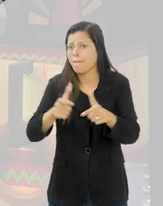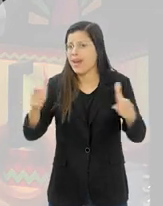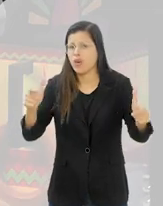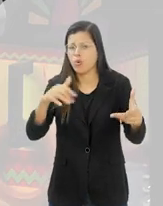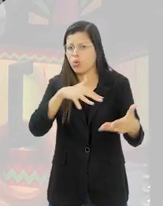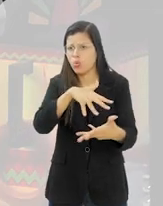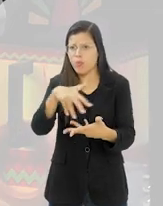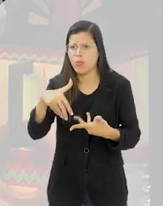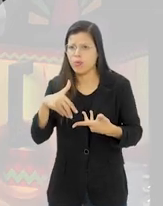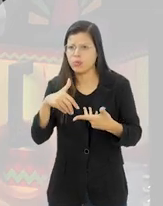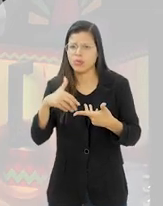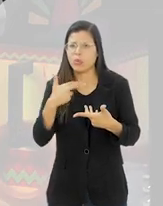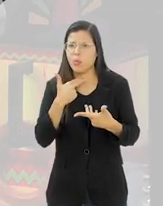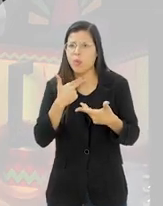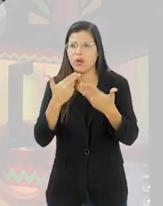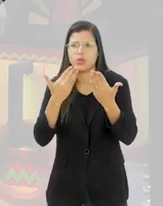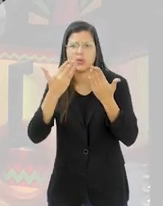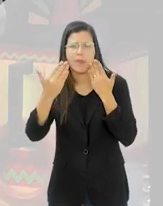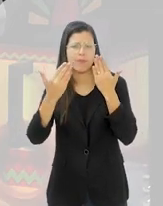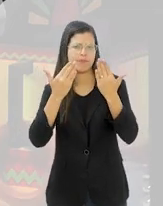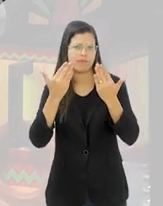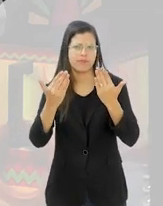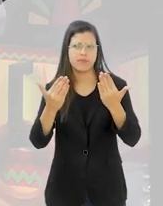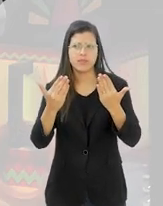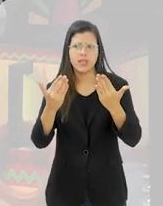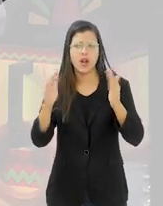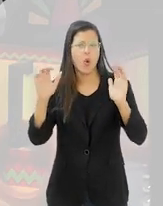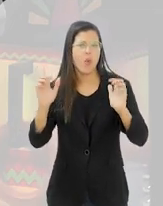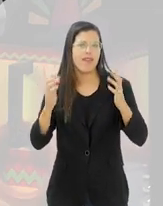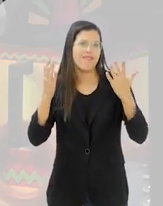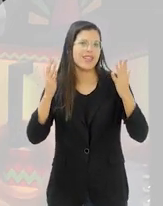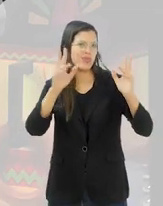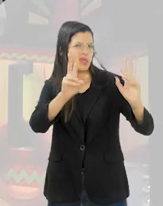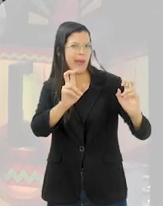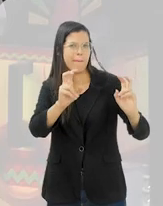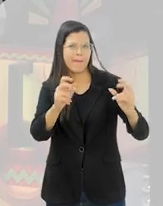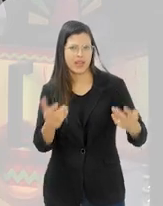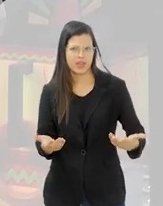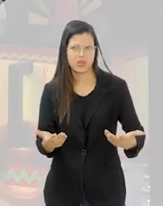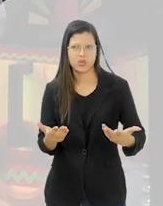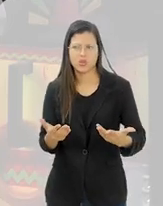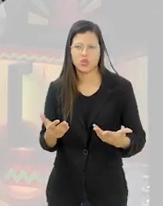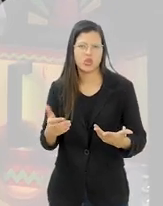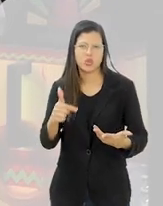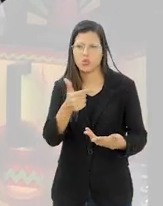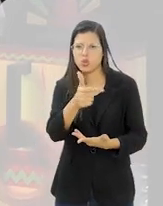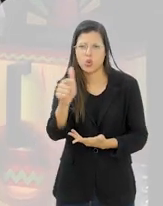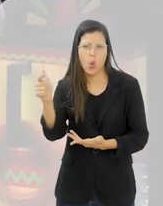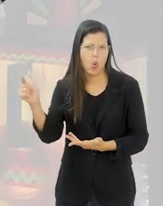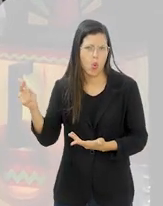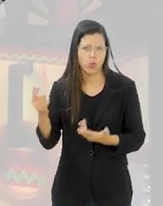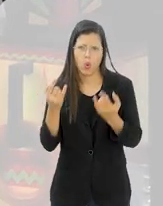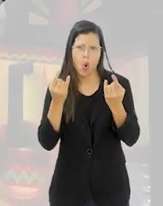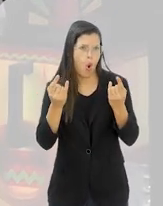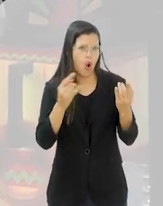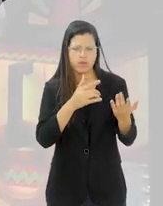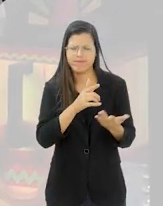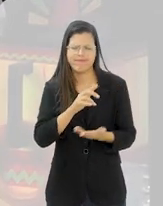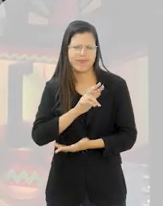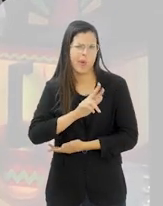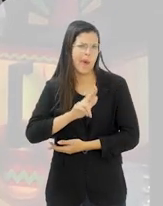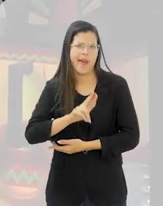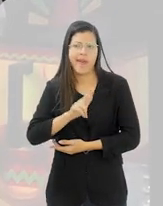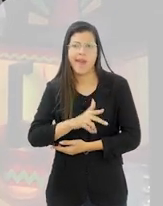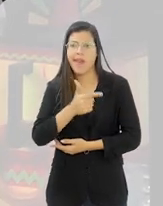parte, é o maior do mundo, então você não pode comparar aquilo ali como um evento temático, de qualquer, verdade. Seja sertanejo, seja rock,